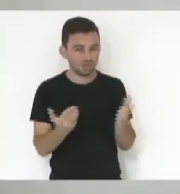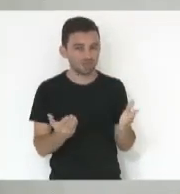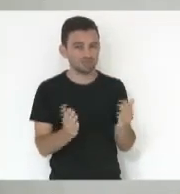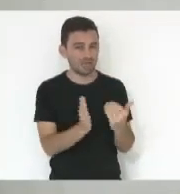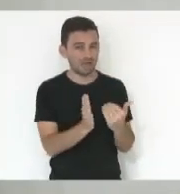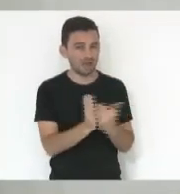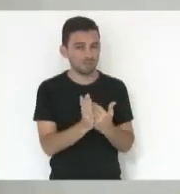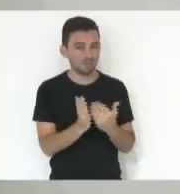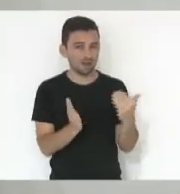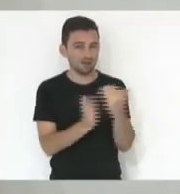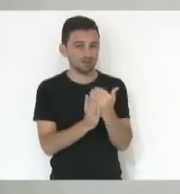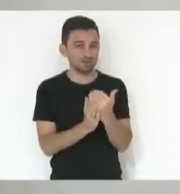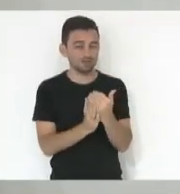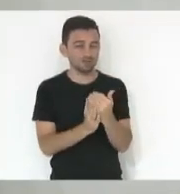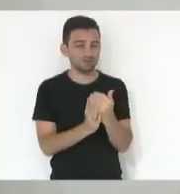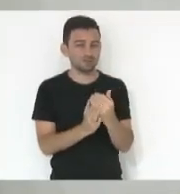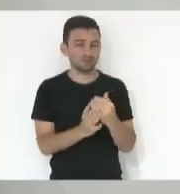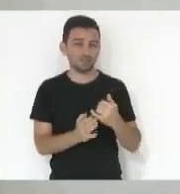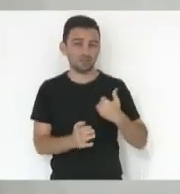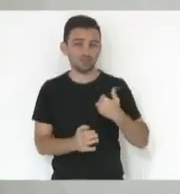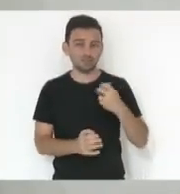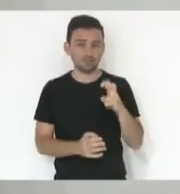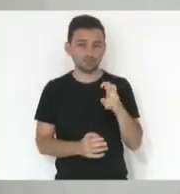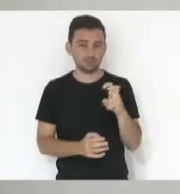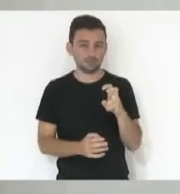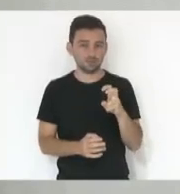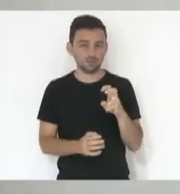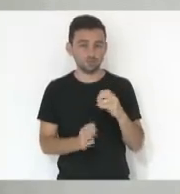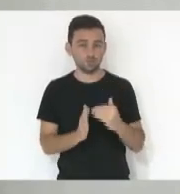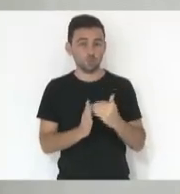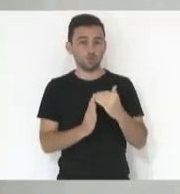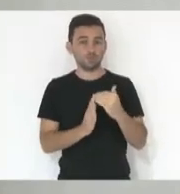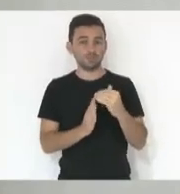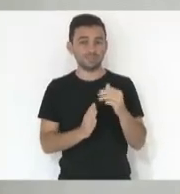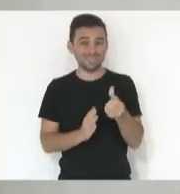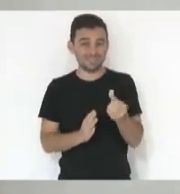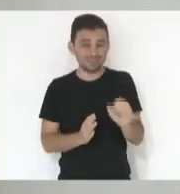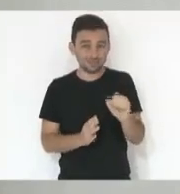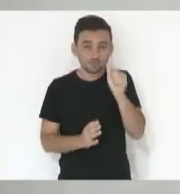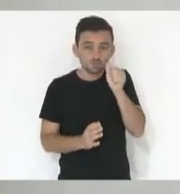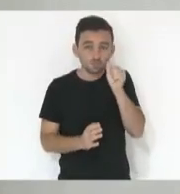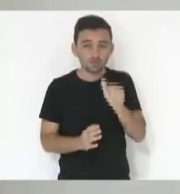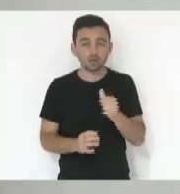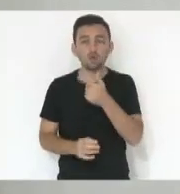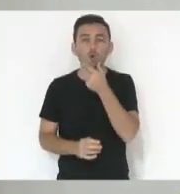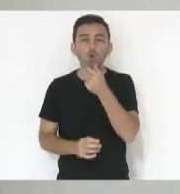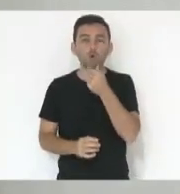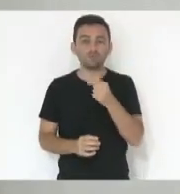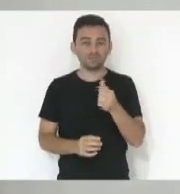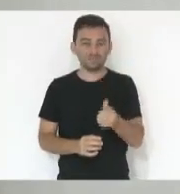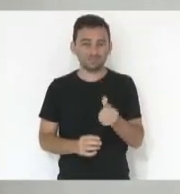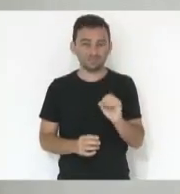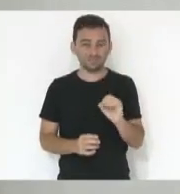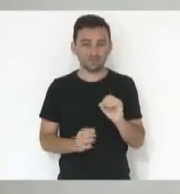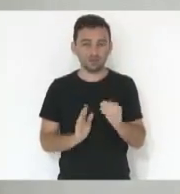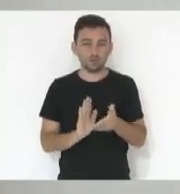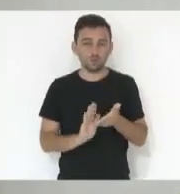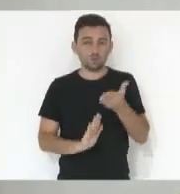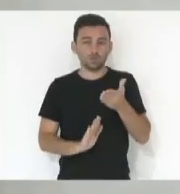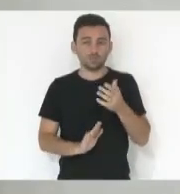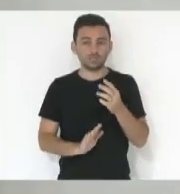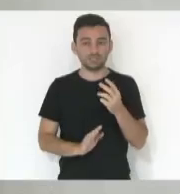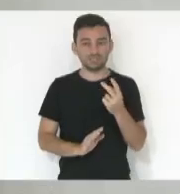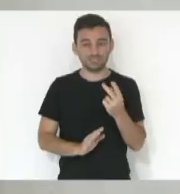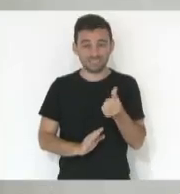aposentadoria dos 55 para os 60 anos para as mulheres e dos homens dos 60 anos para os 62